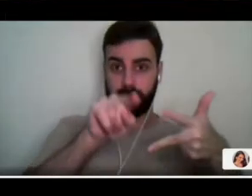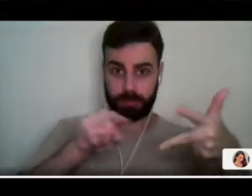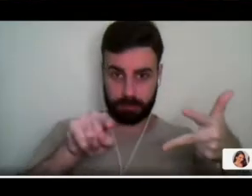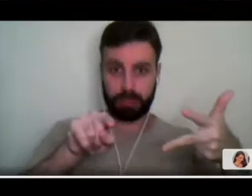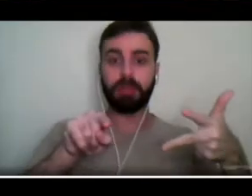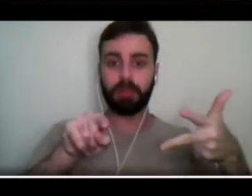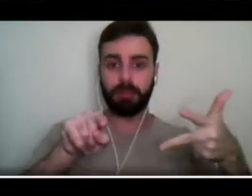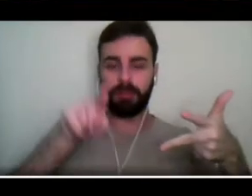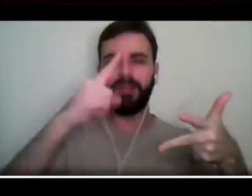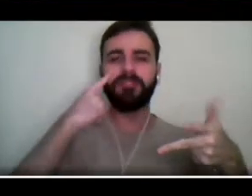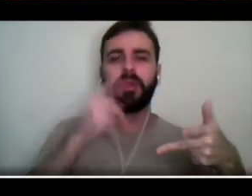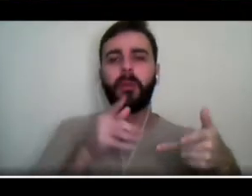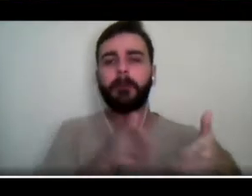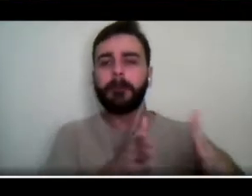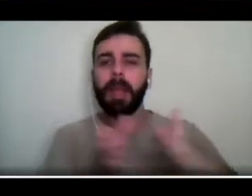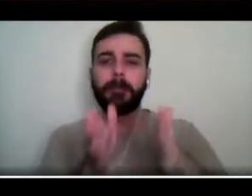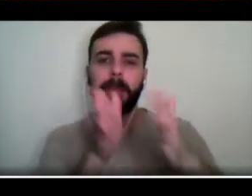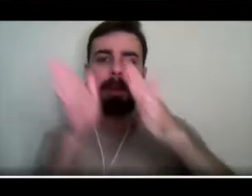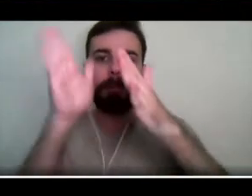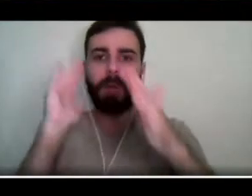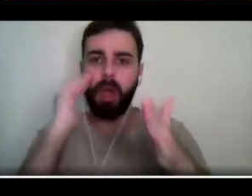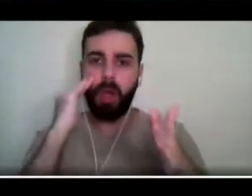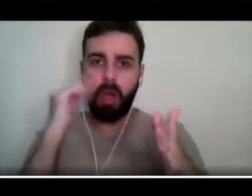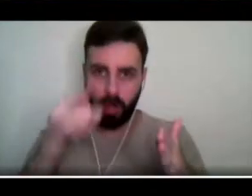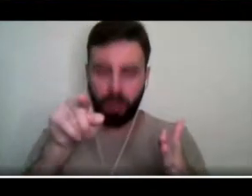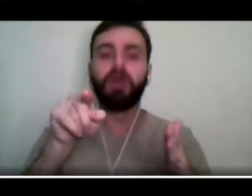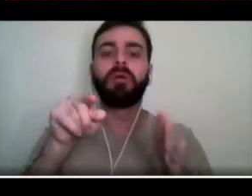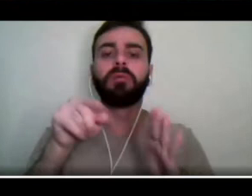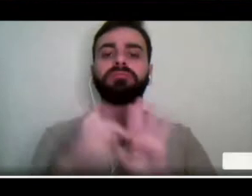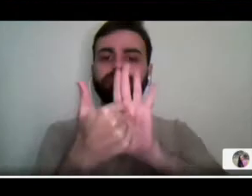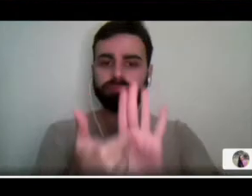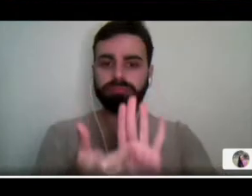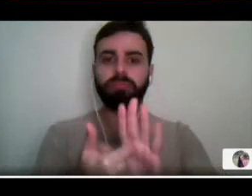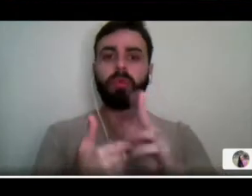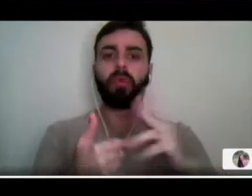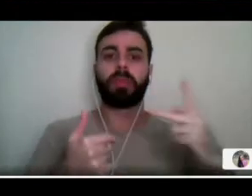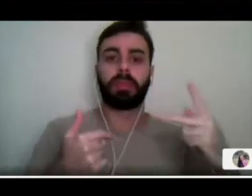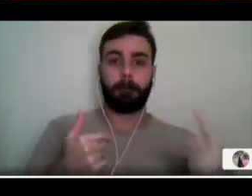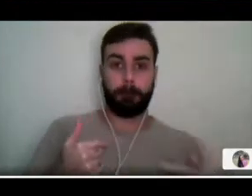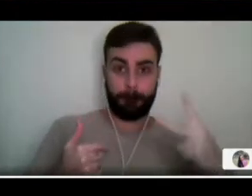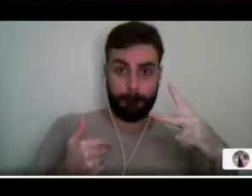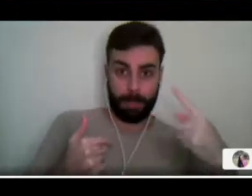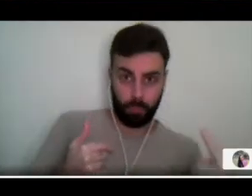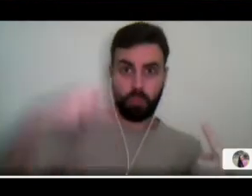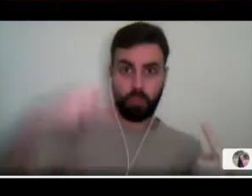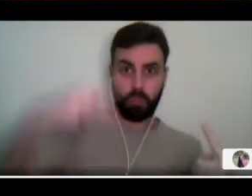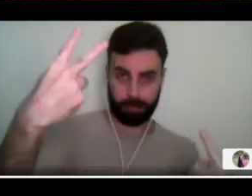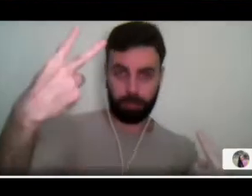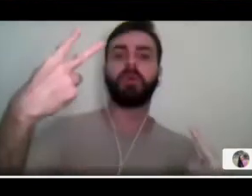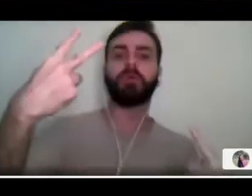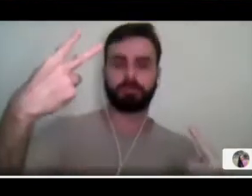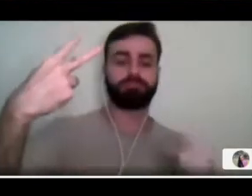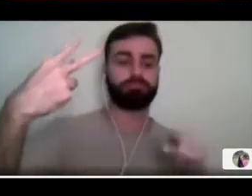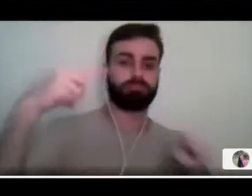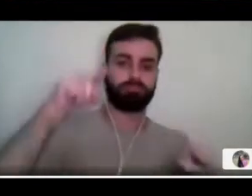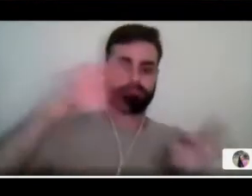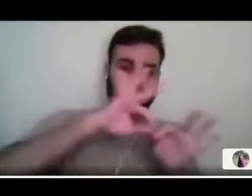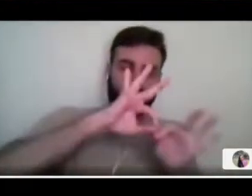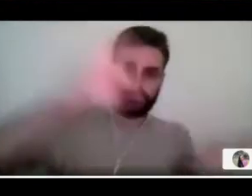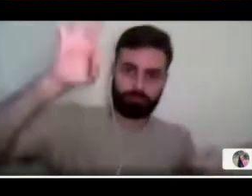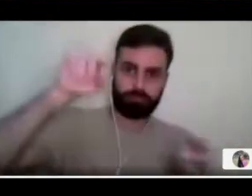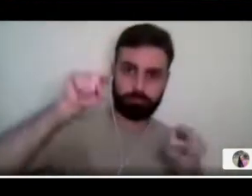E aí a partícula faz essa trajetória e ele mostra os pontos P1 e P2 e define a partir da